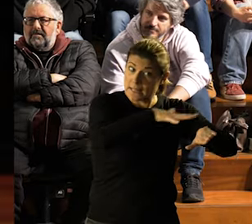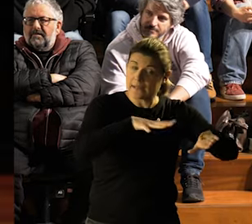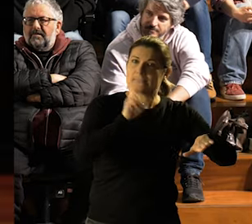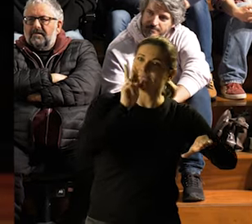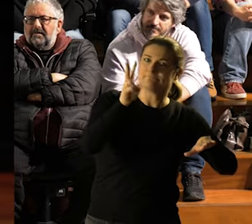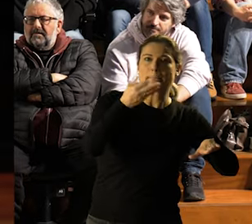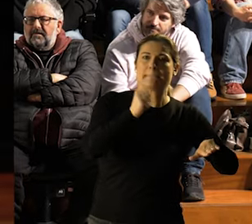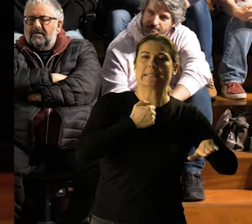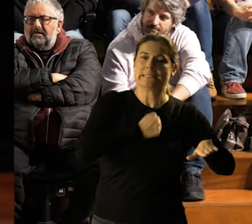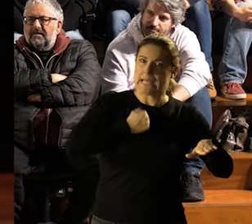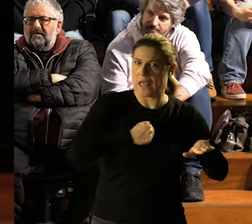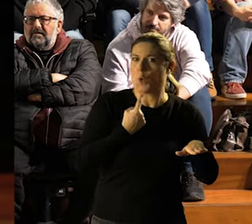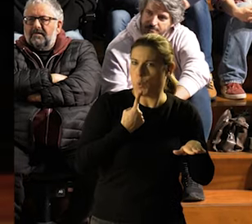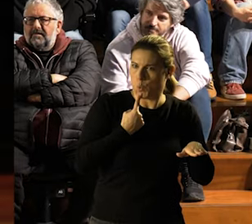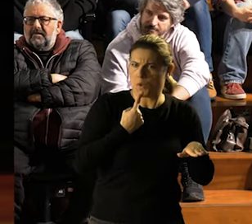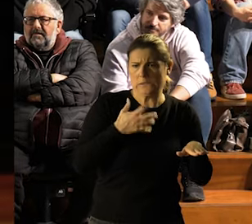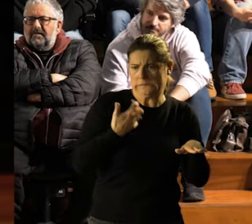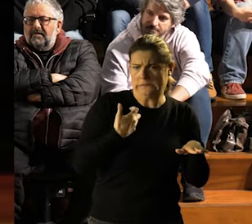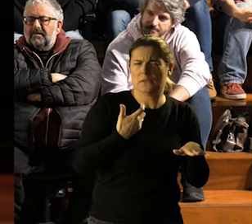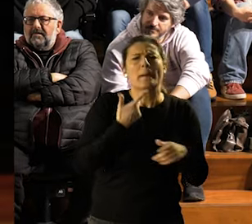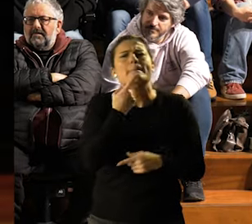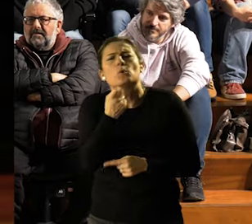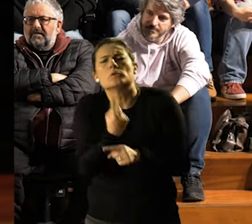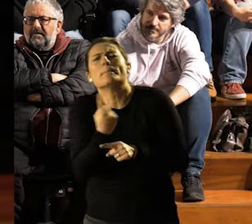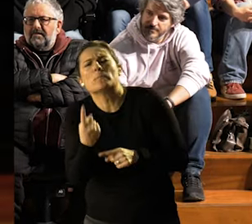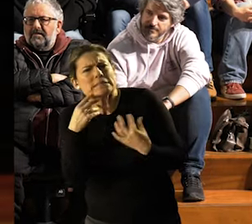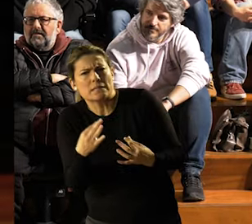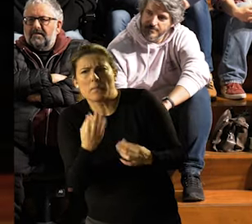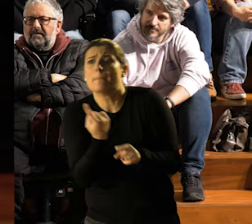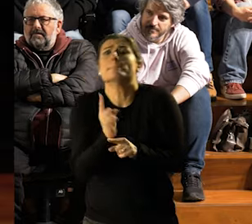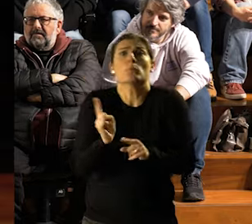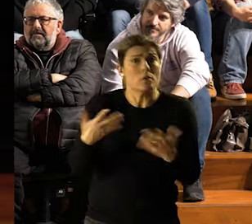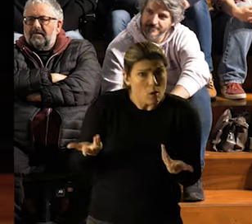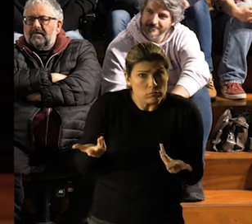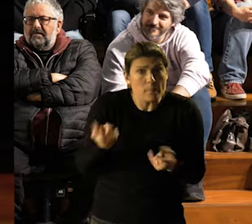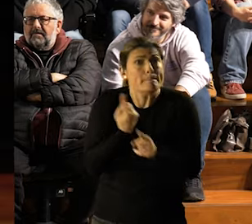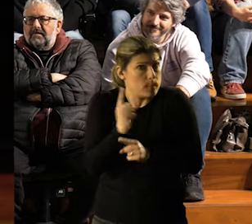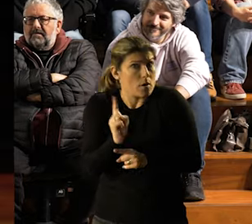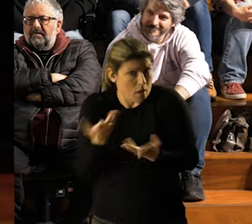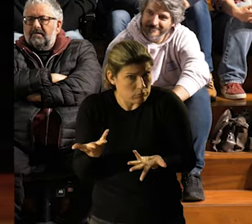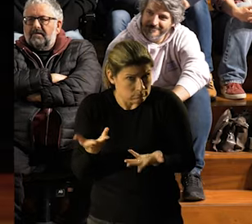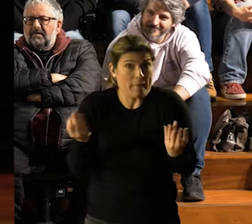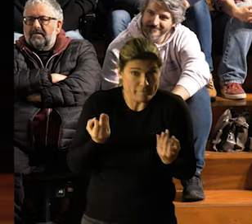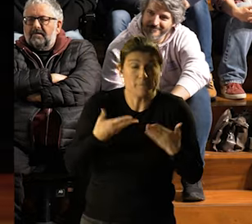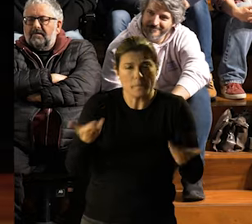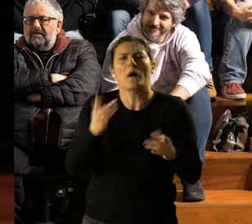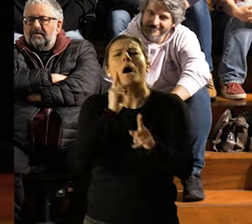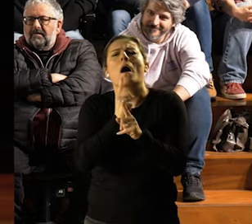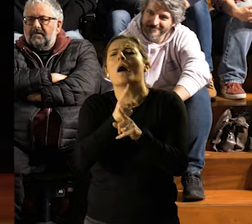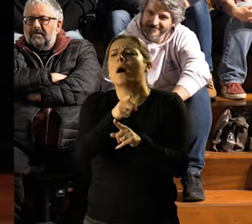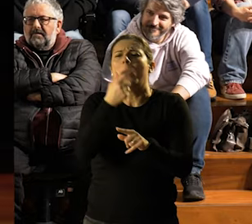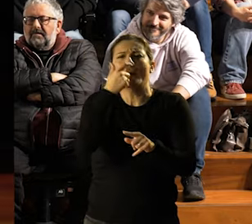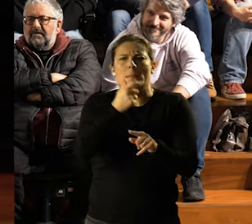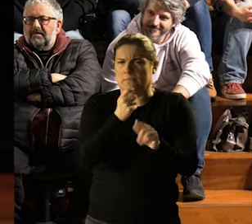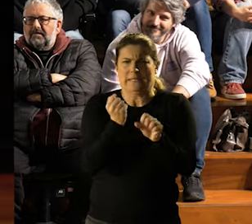o partido socialista e a pergunta é muito simples e porque é que não haveria de estar porque é que não haveria de estar então quem está nas